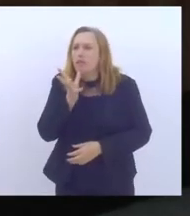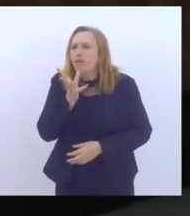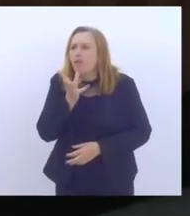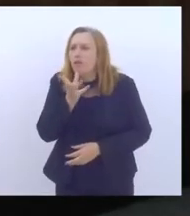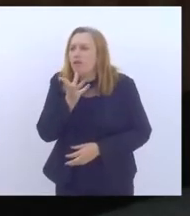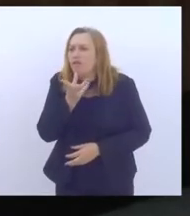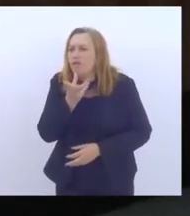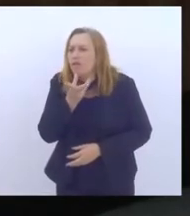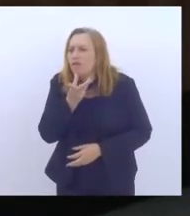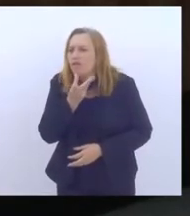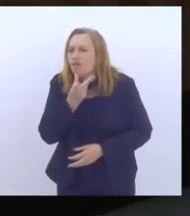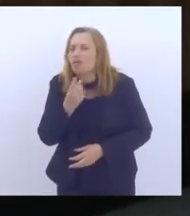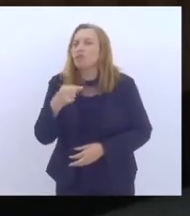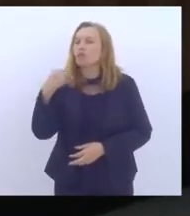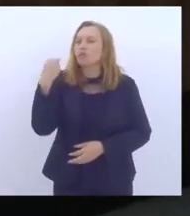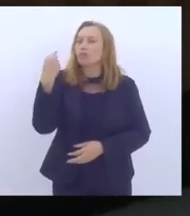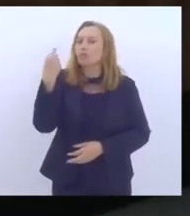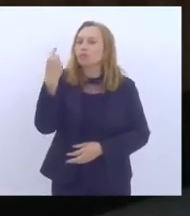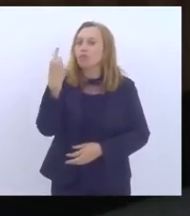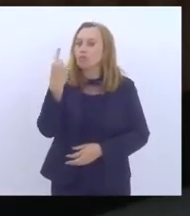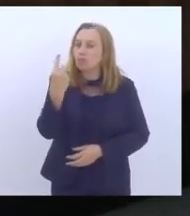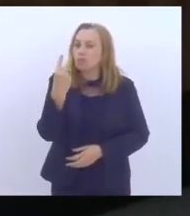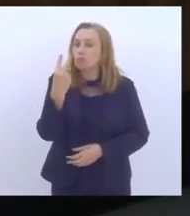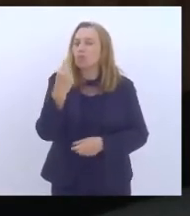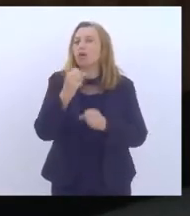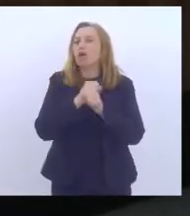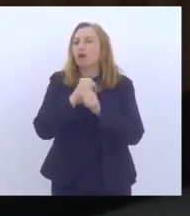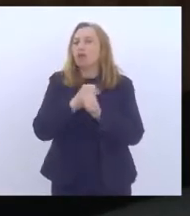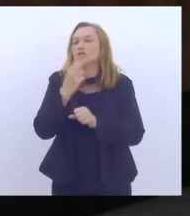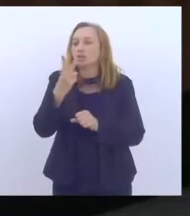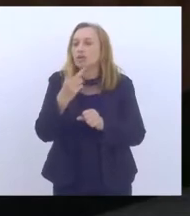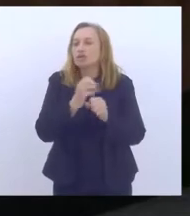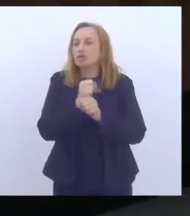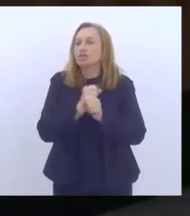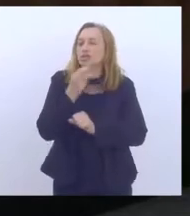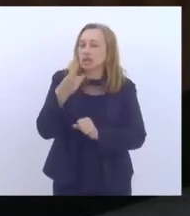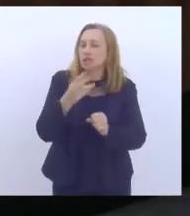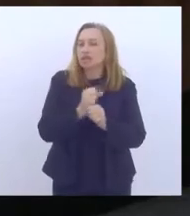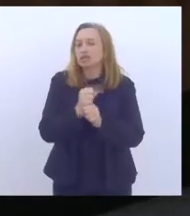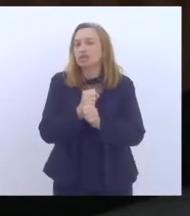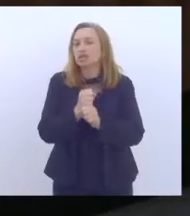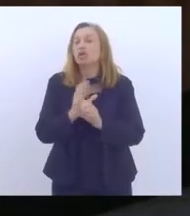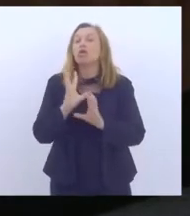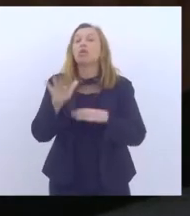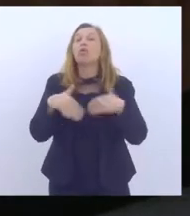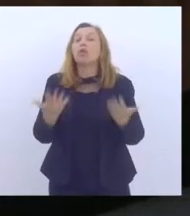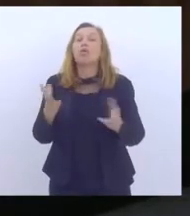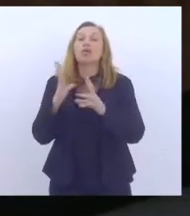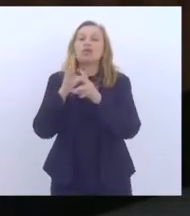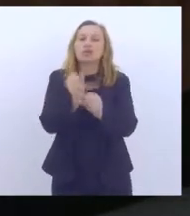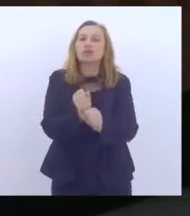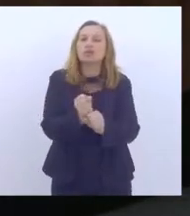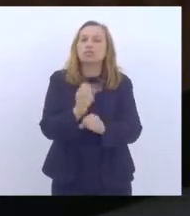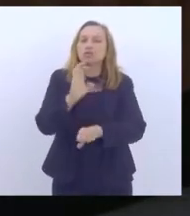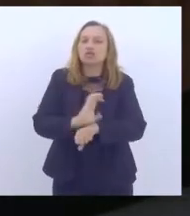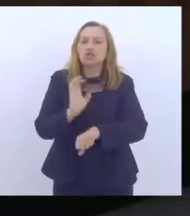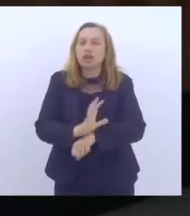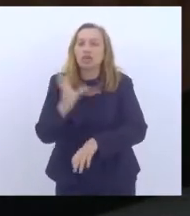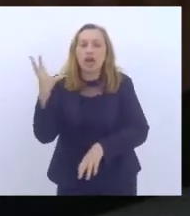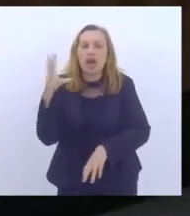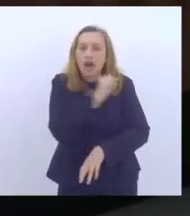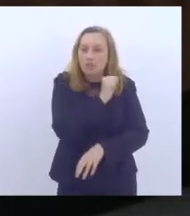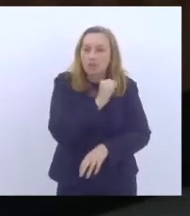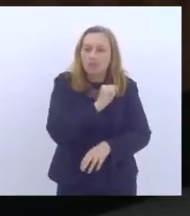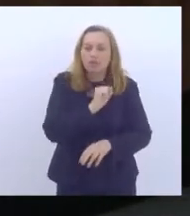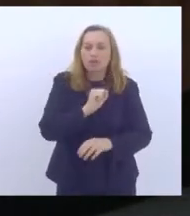demora demora 1 ano 2 anos 3 anos gente não qual é o resumo do protocolo do palco e o Estado tem que imediatamente da